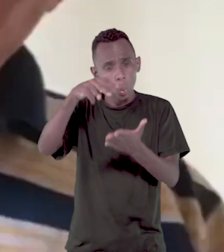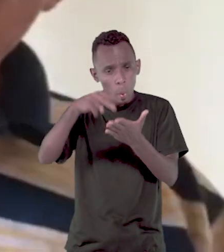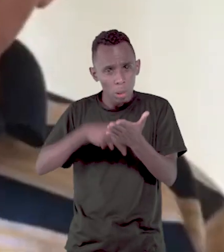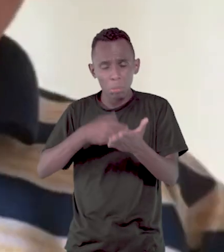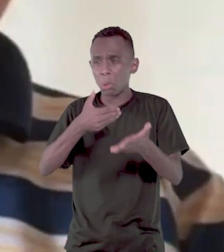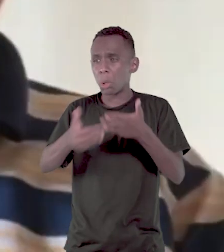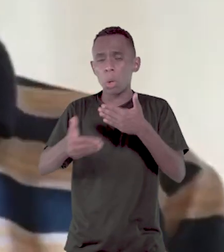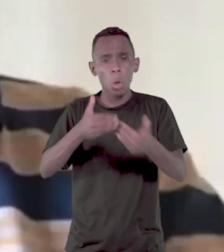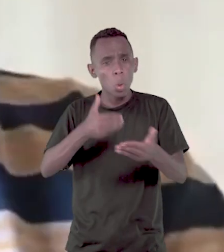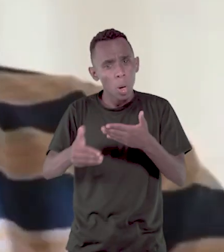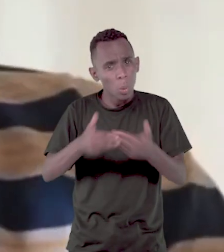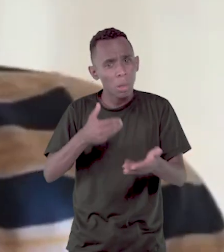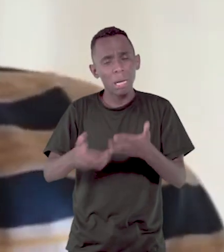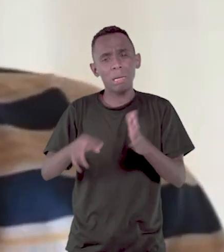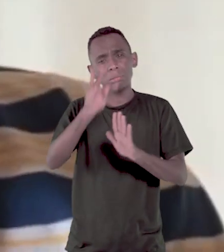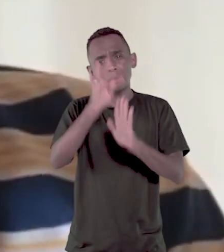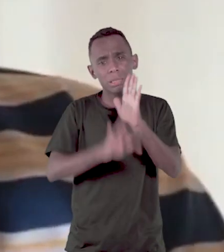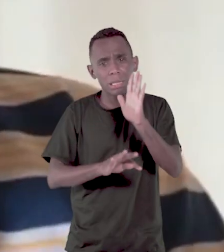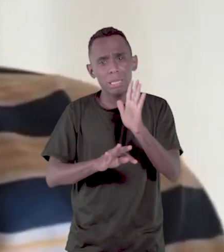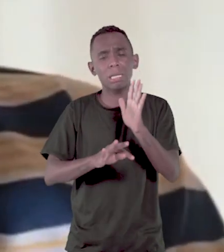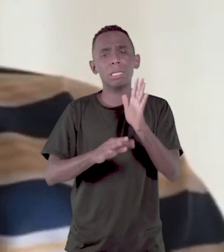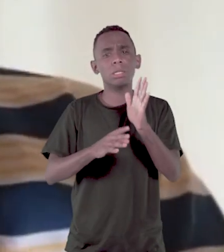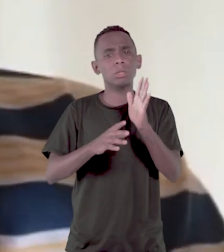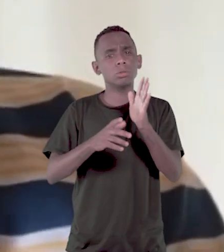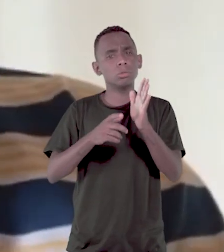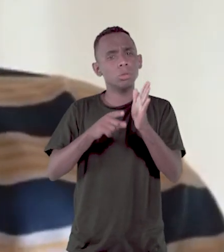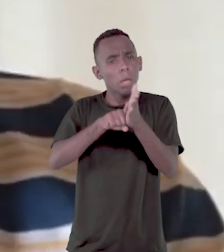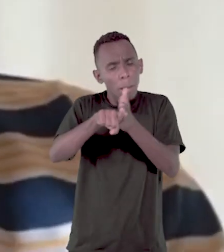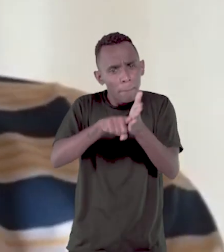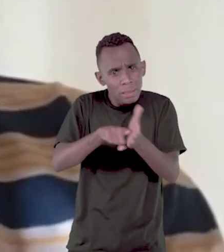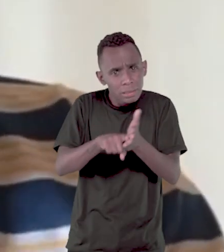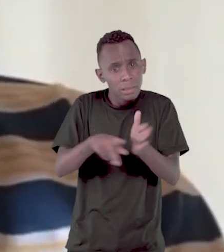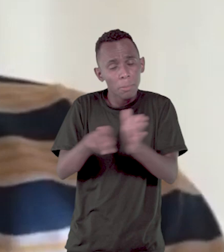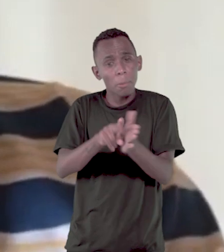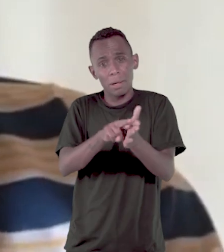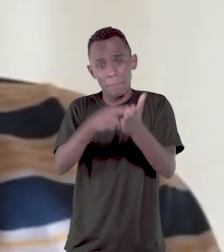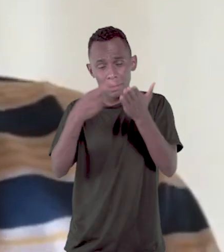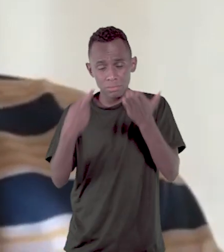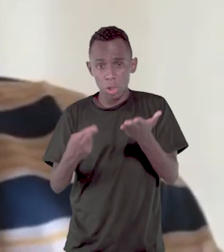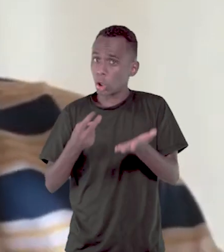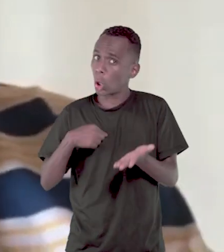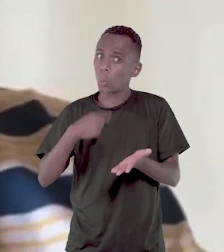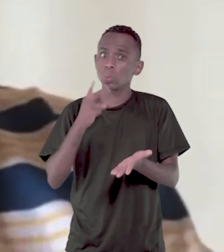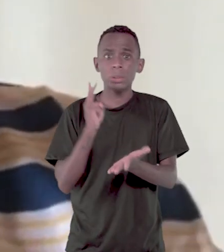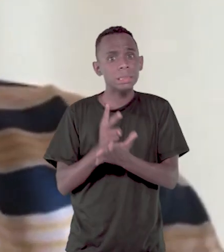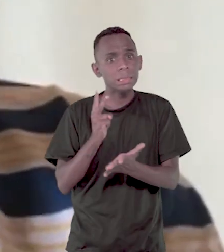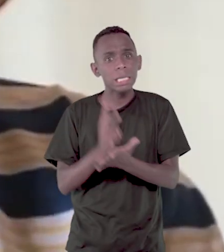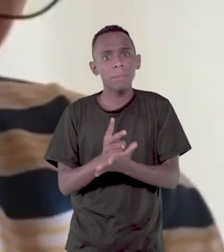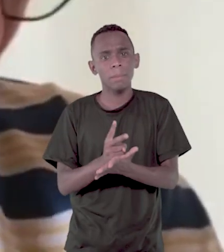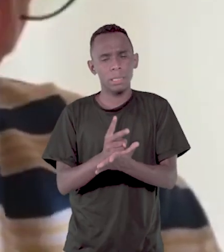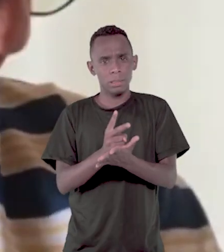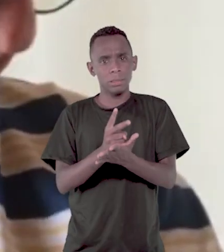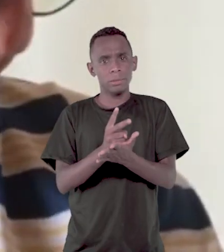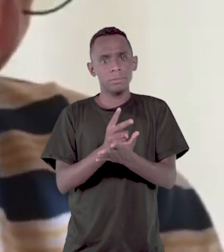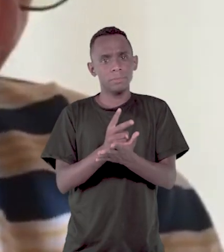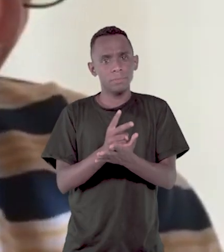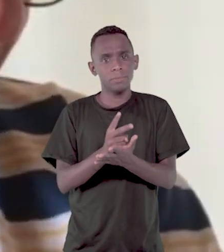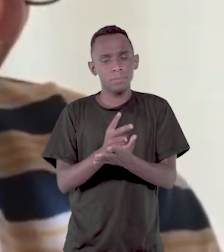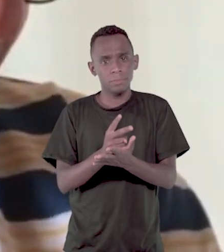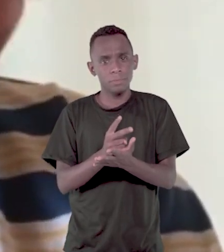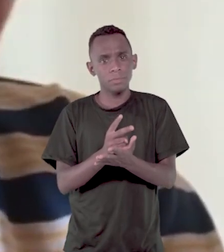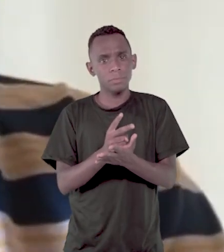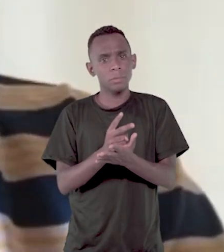lia qualquer ensaio ou qualquer investigação a respeito da Revista Verde, sempre,